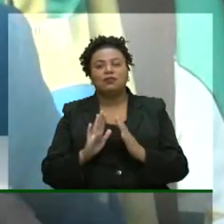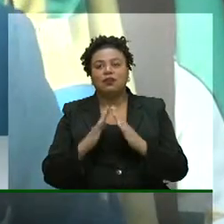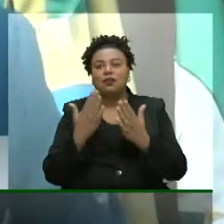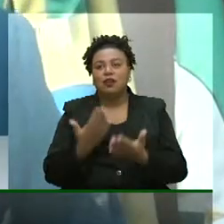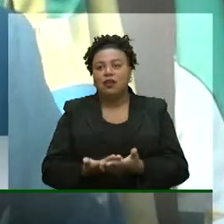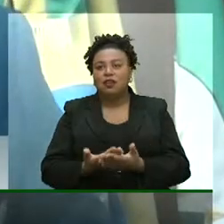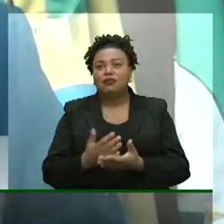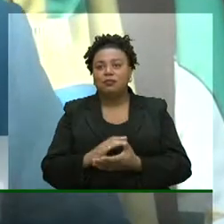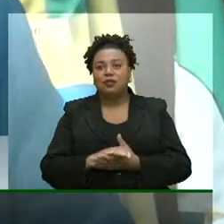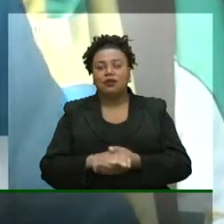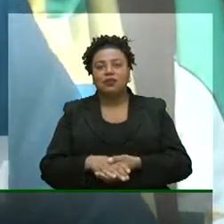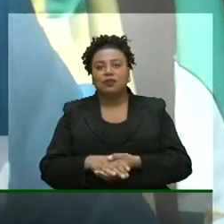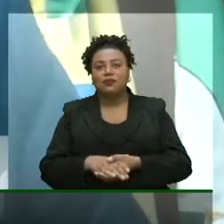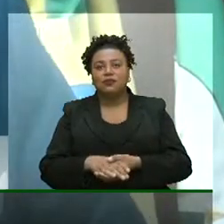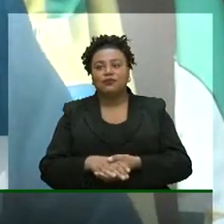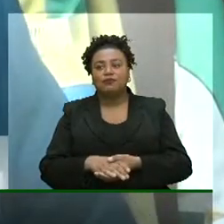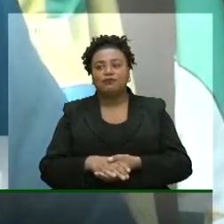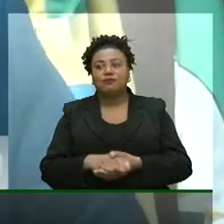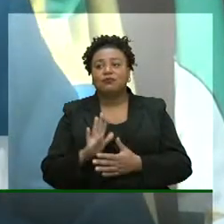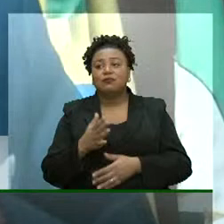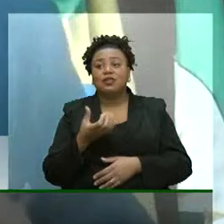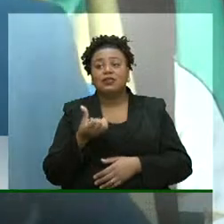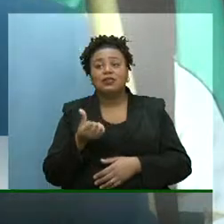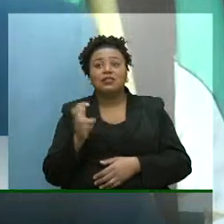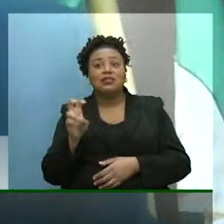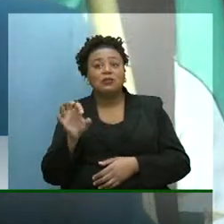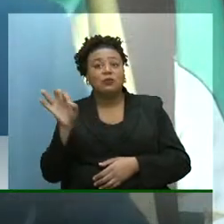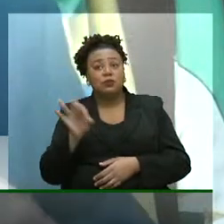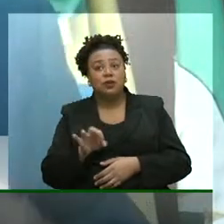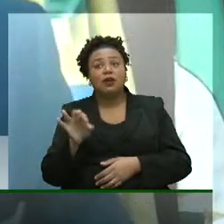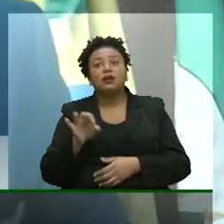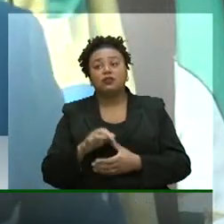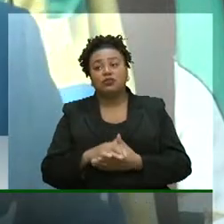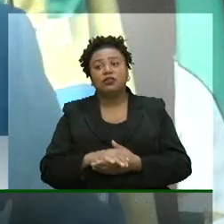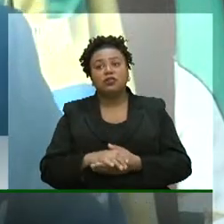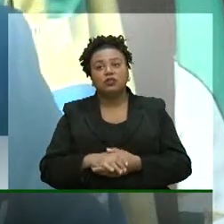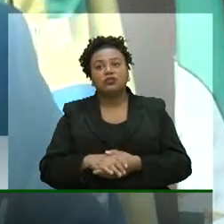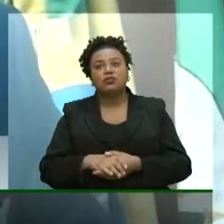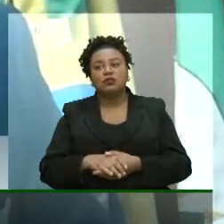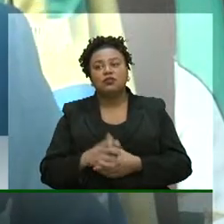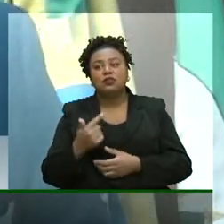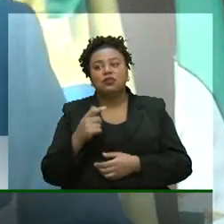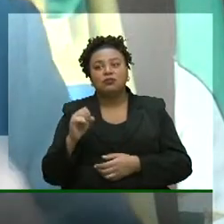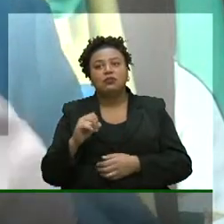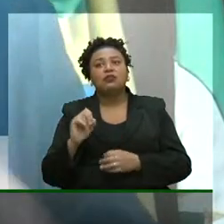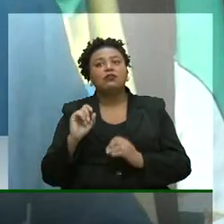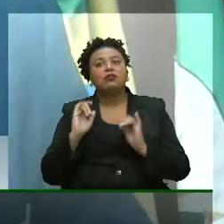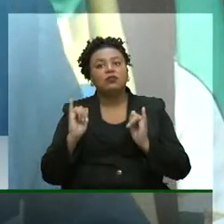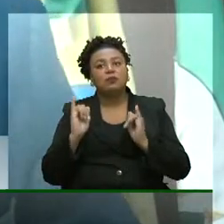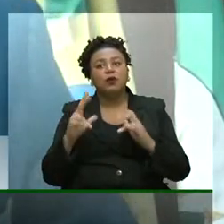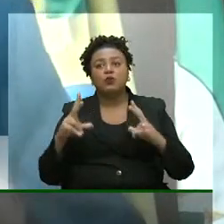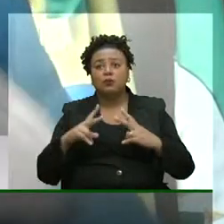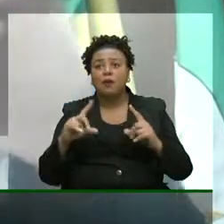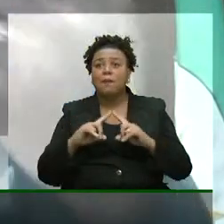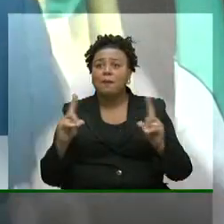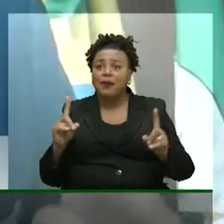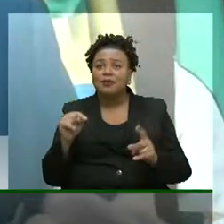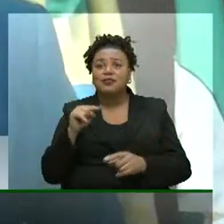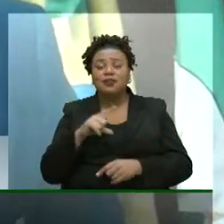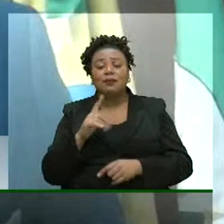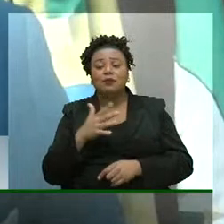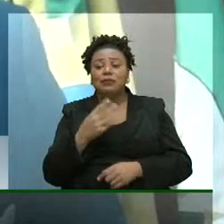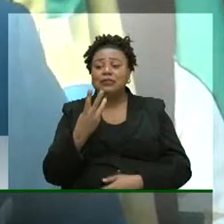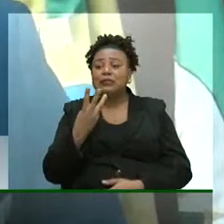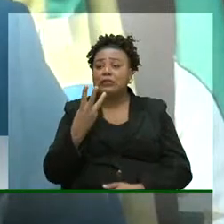vamos resolver em torno de 65% a 70% dos problemas dos transportadores escolares. Porém, vão ficar aí em torno